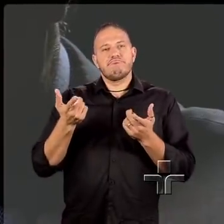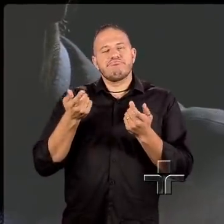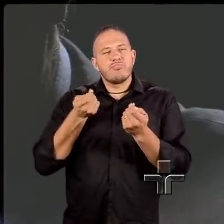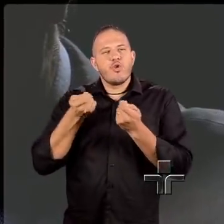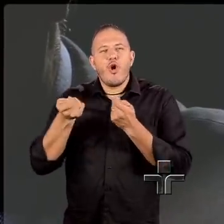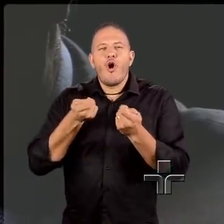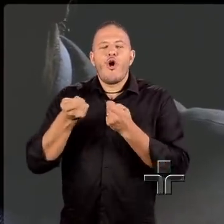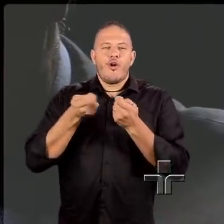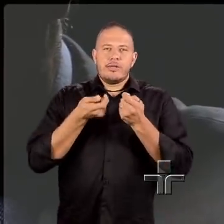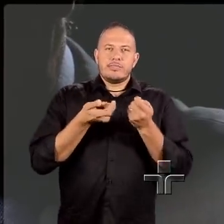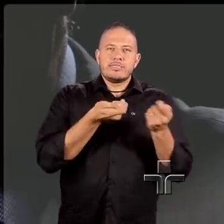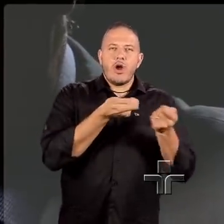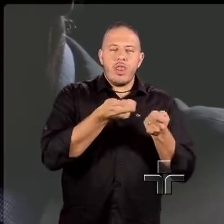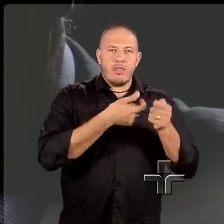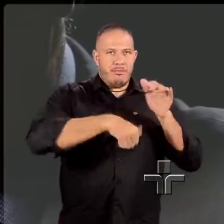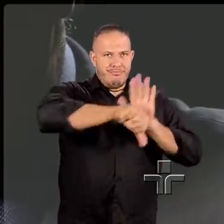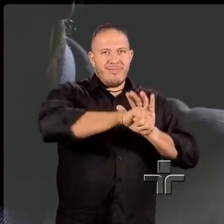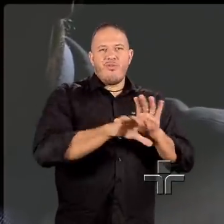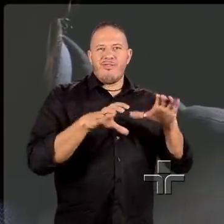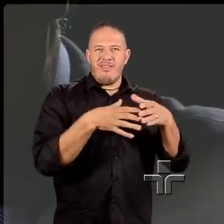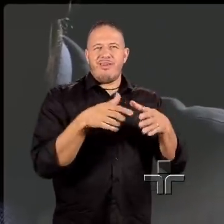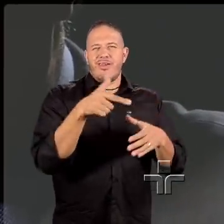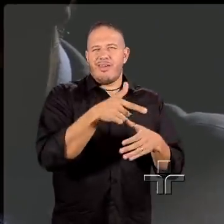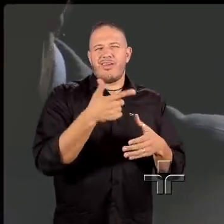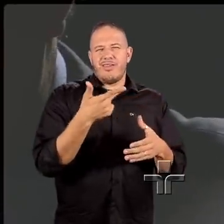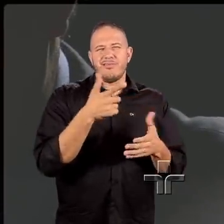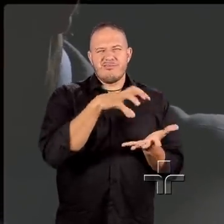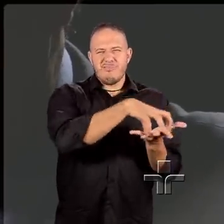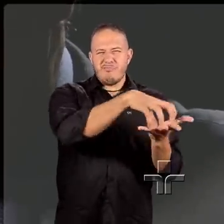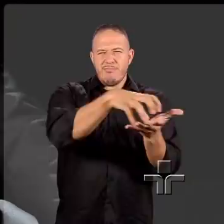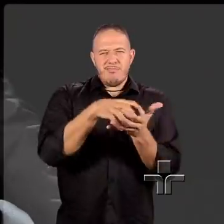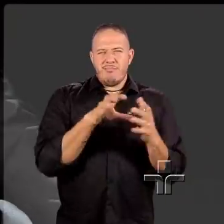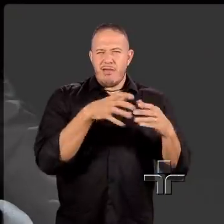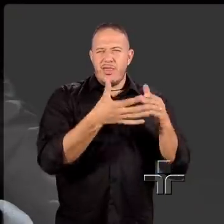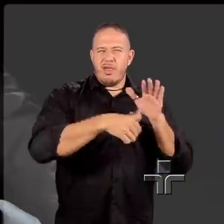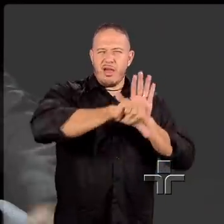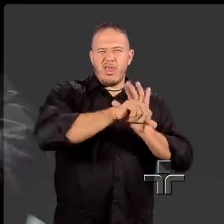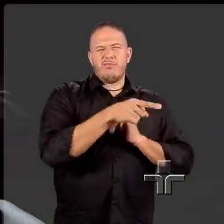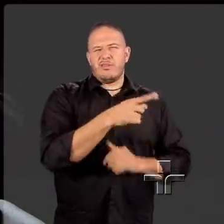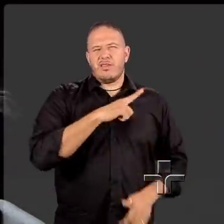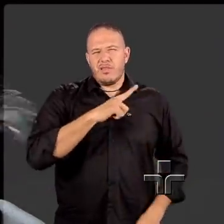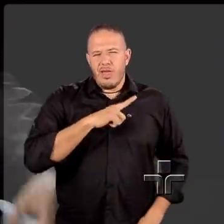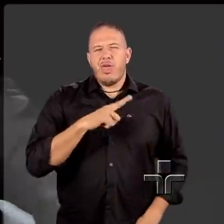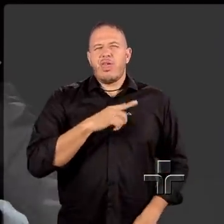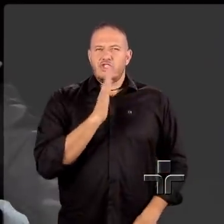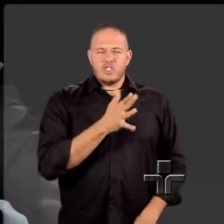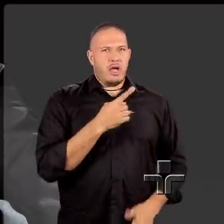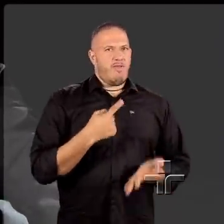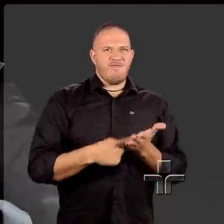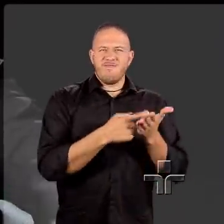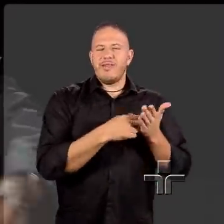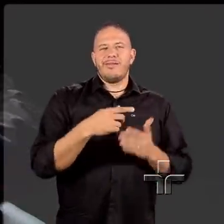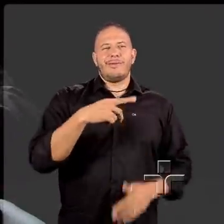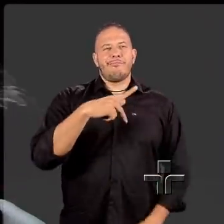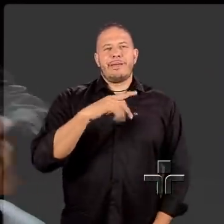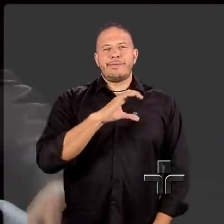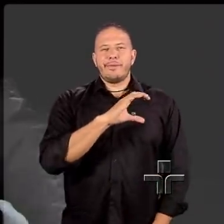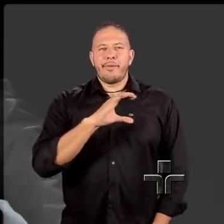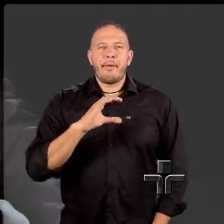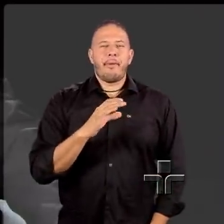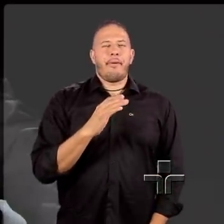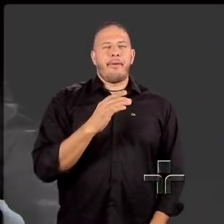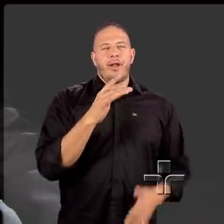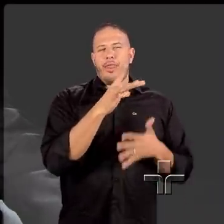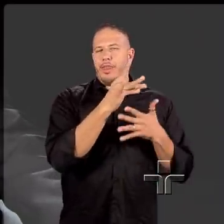da criminalidade organizada, ou seja, das quadrilhas que existem aí, estruturadas em PCC,